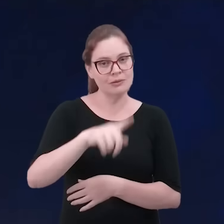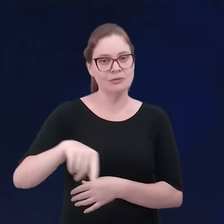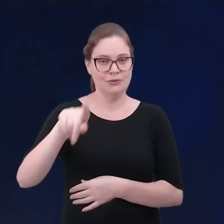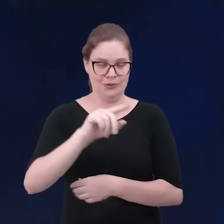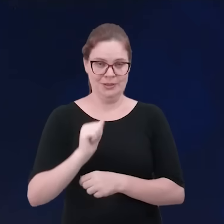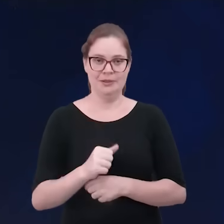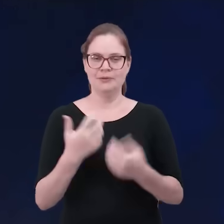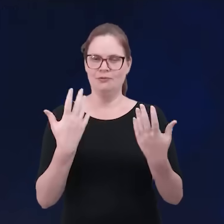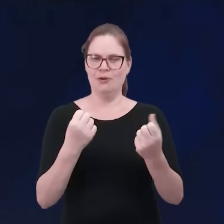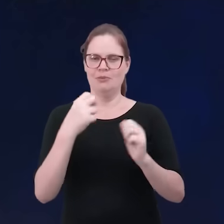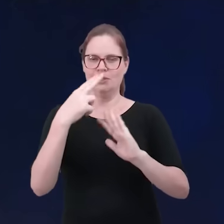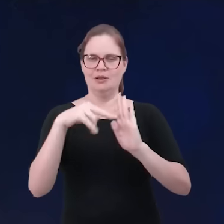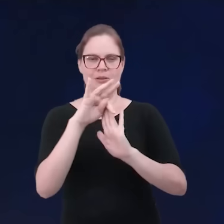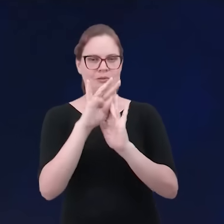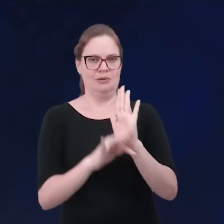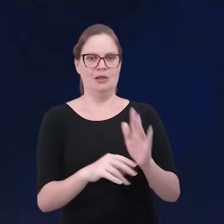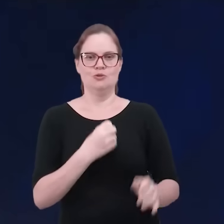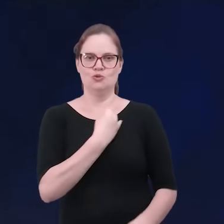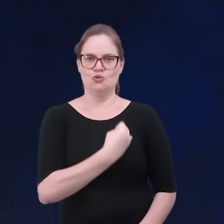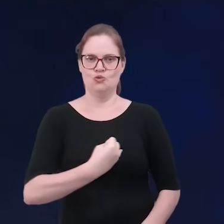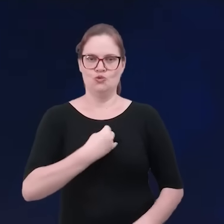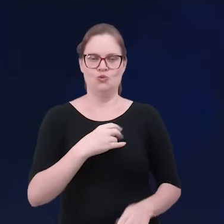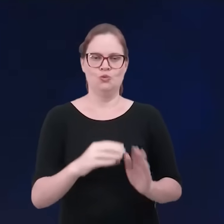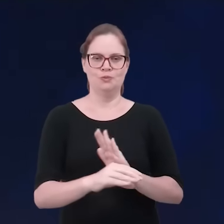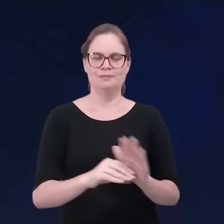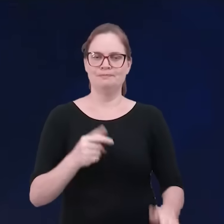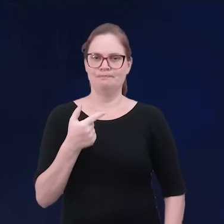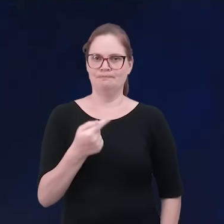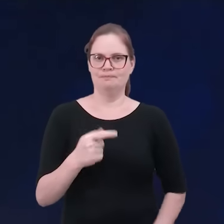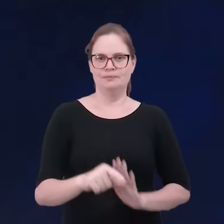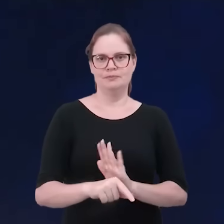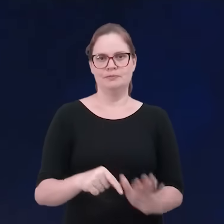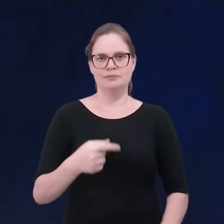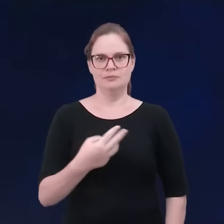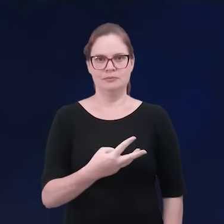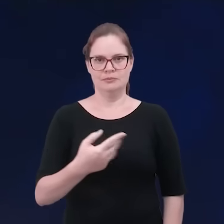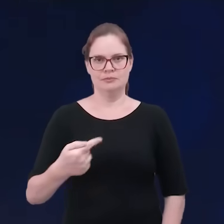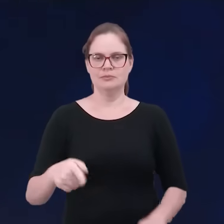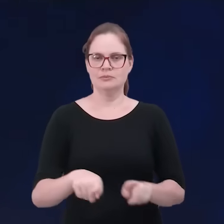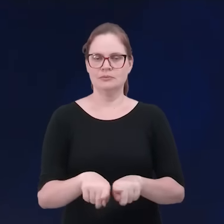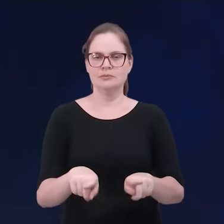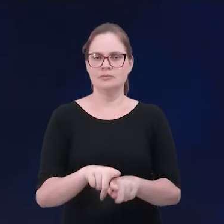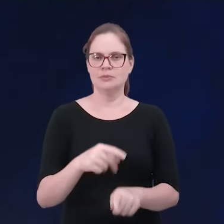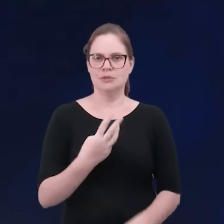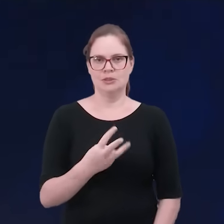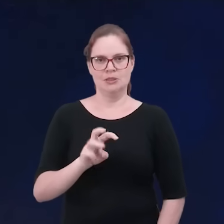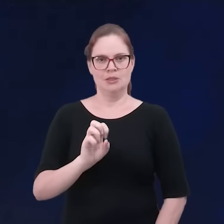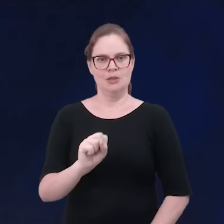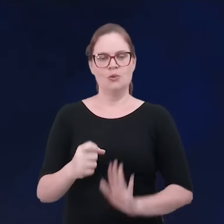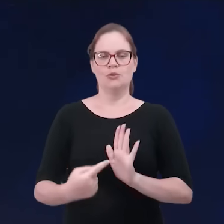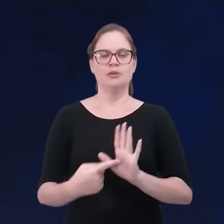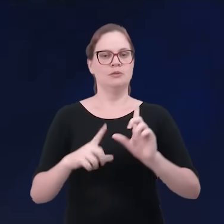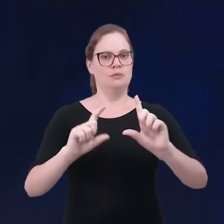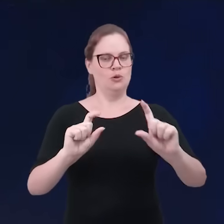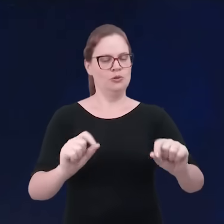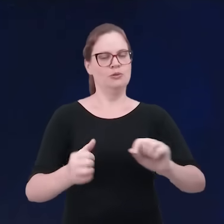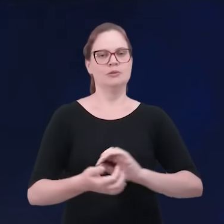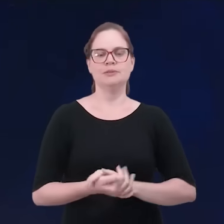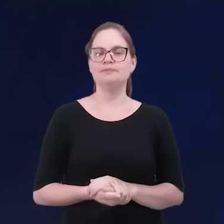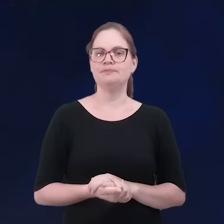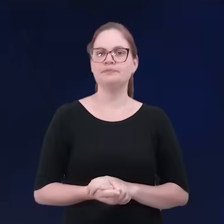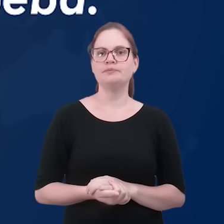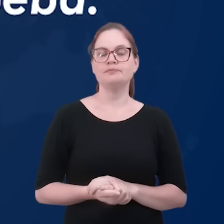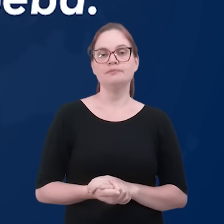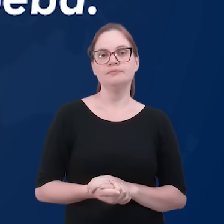texto está em João, o Evangelho de João, no capítulo 7, no verso 37 e verso 38, que assim nos diz a palavra de